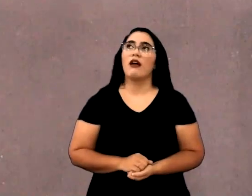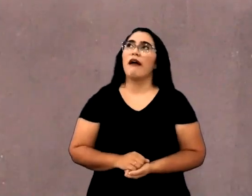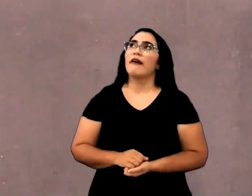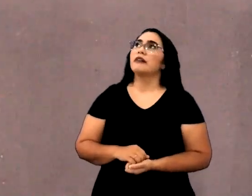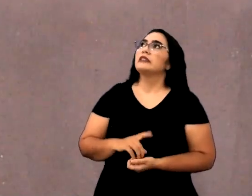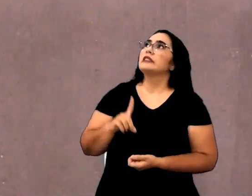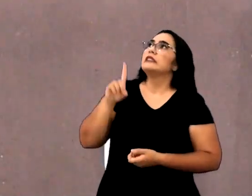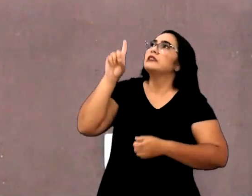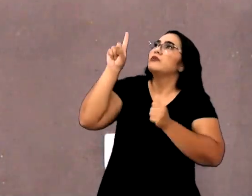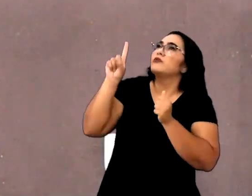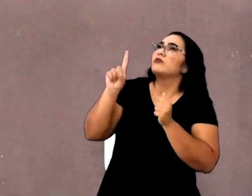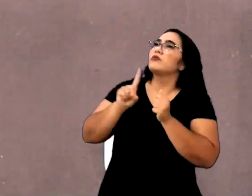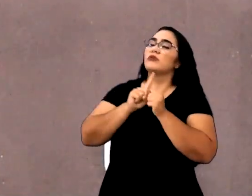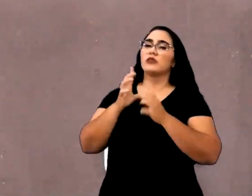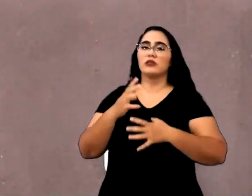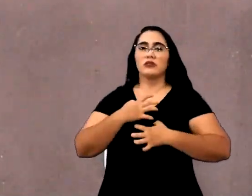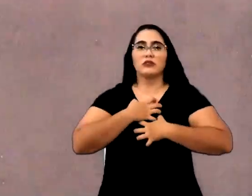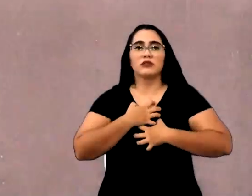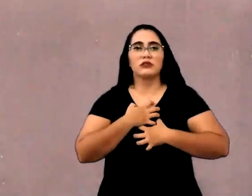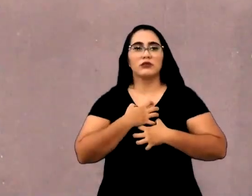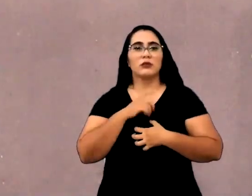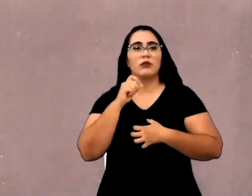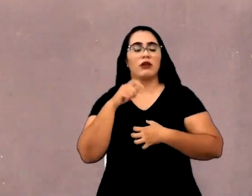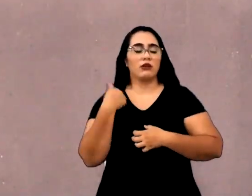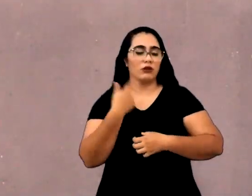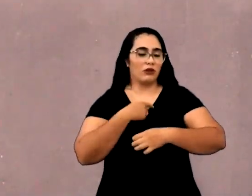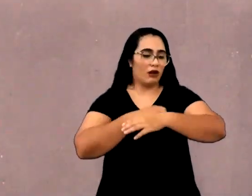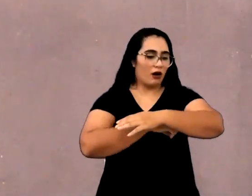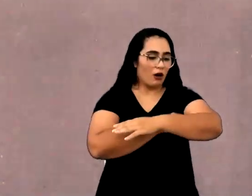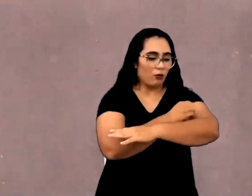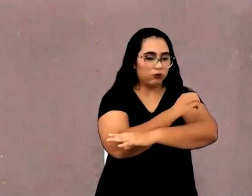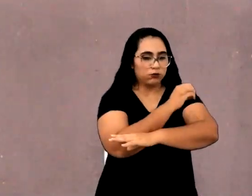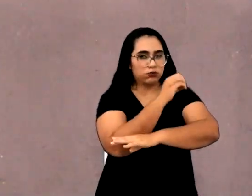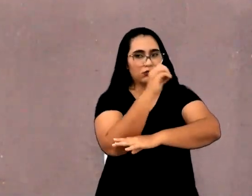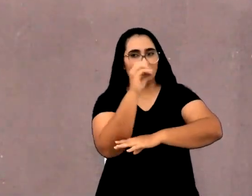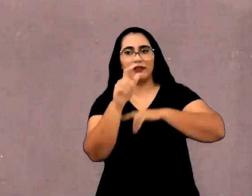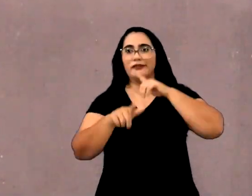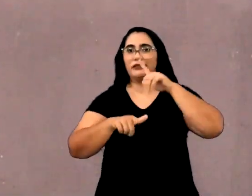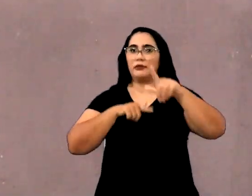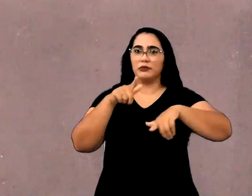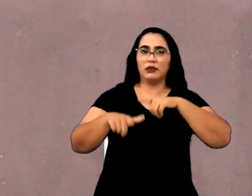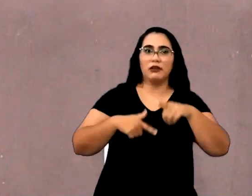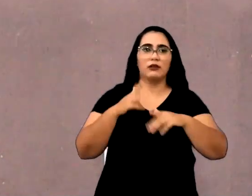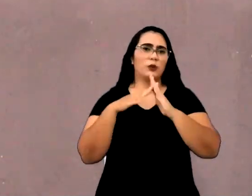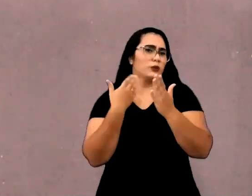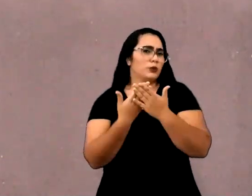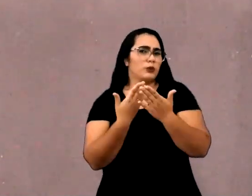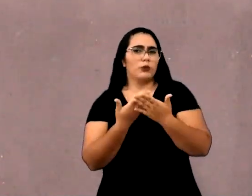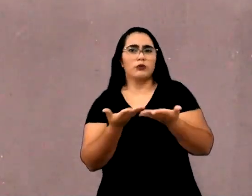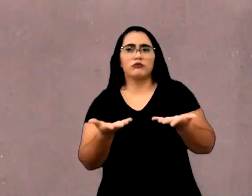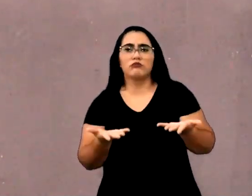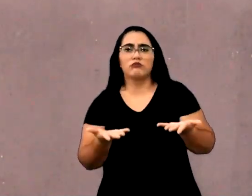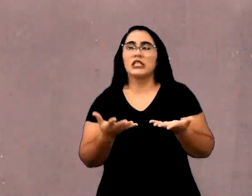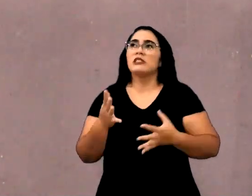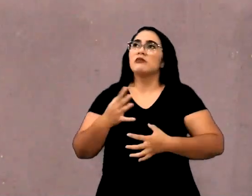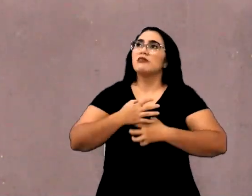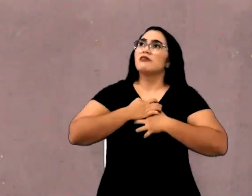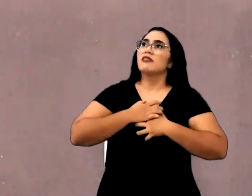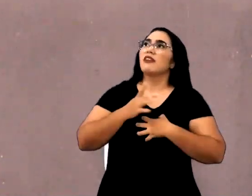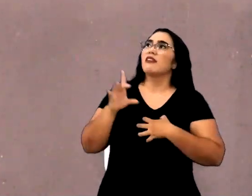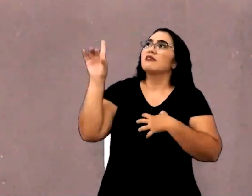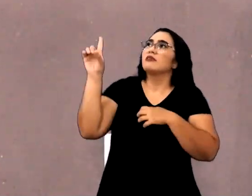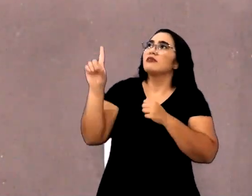amanhecer, a presença de Deus é o você colocar-se no seu lado do seu trabalho, ou seja, a escola. A presença de